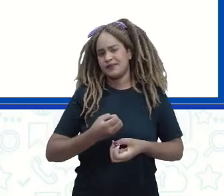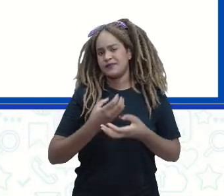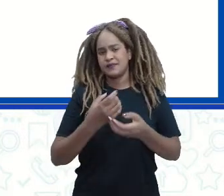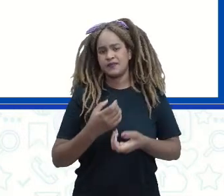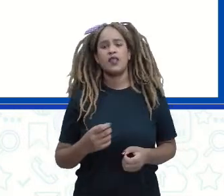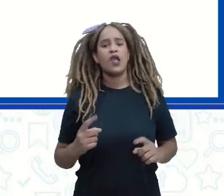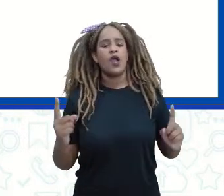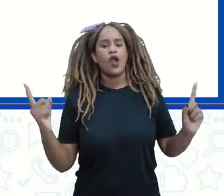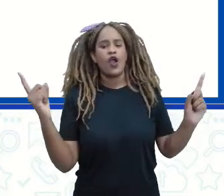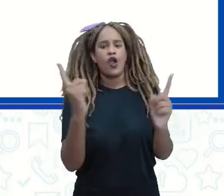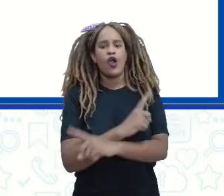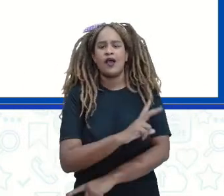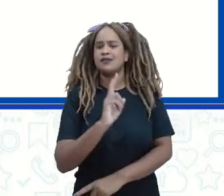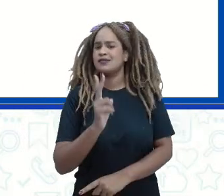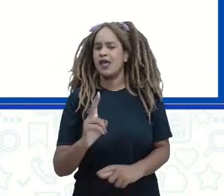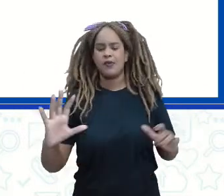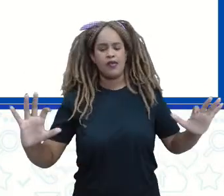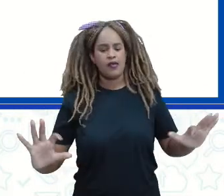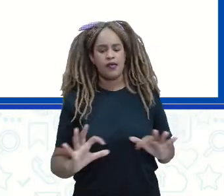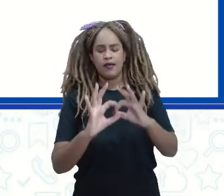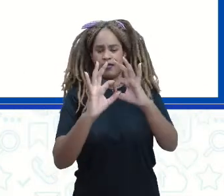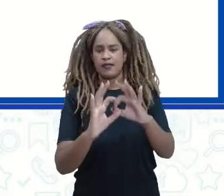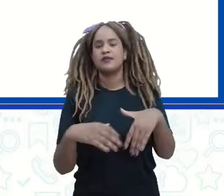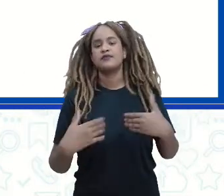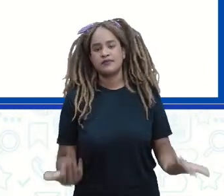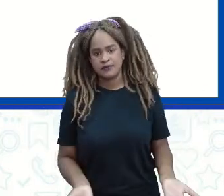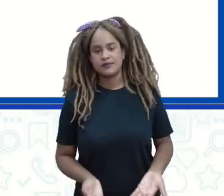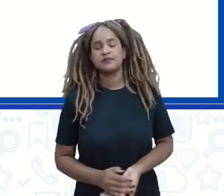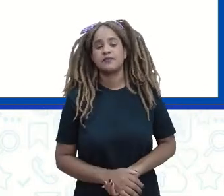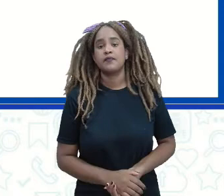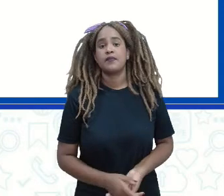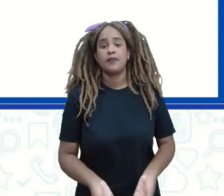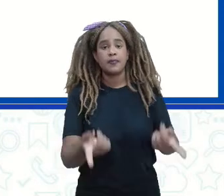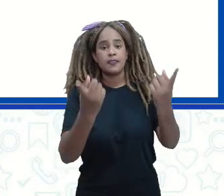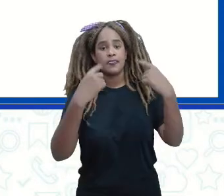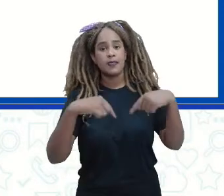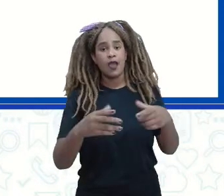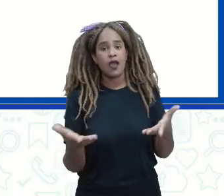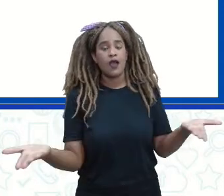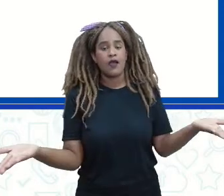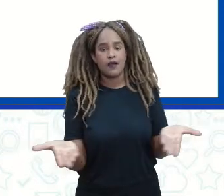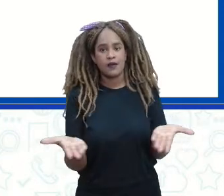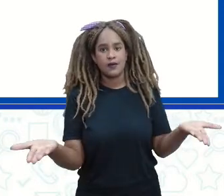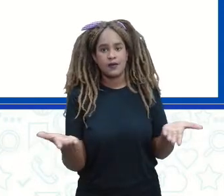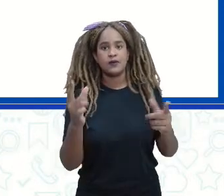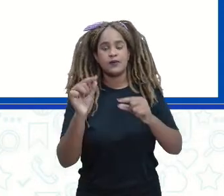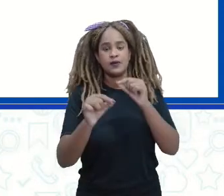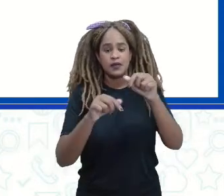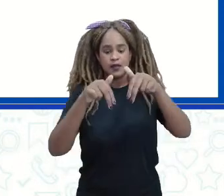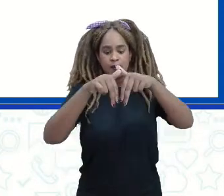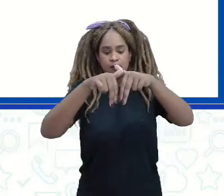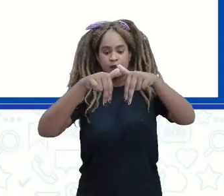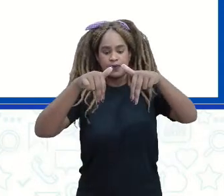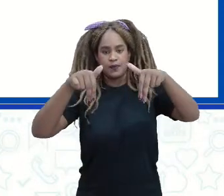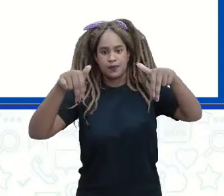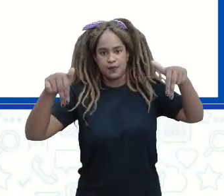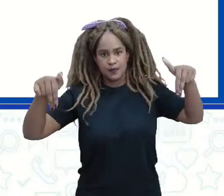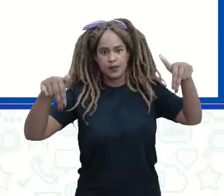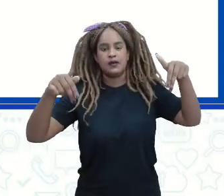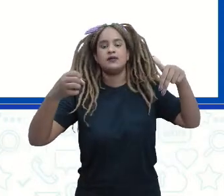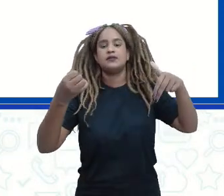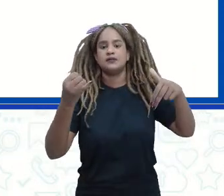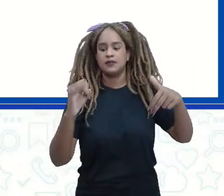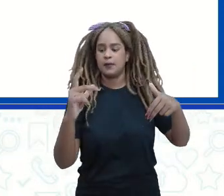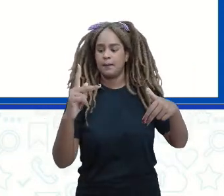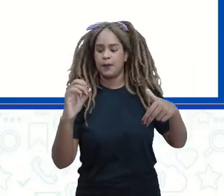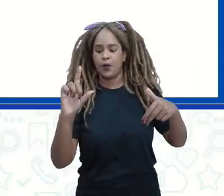Os opostos se atraem, tá certo? Repulsão vai haver quando? Nessas duas situações.